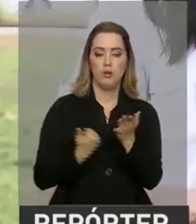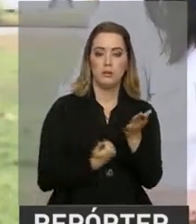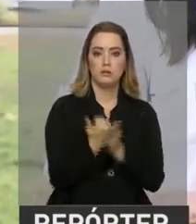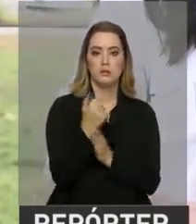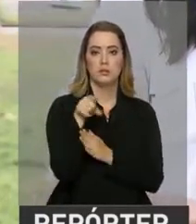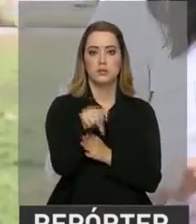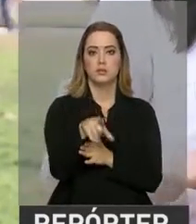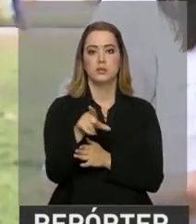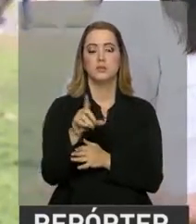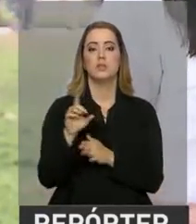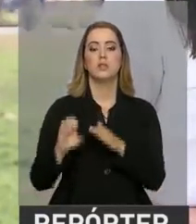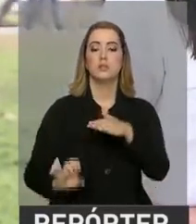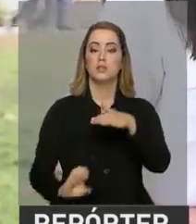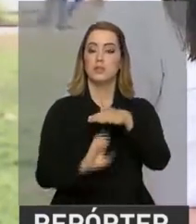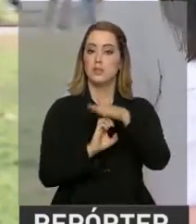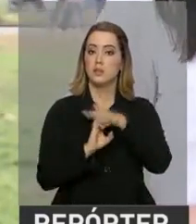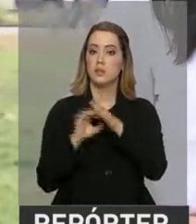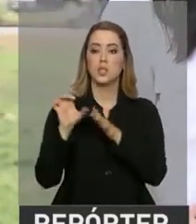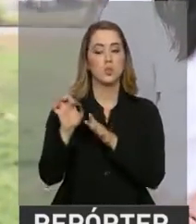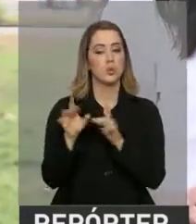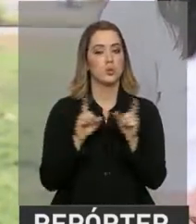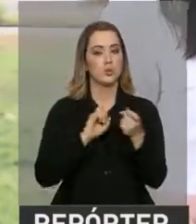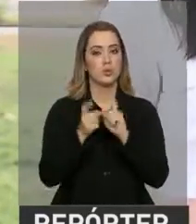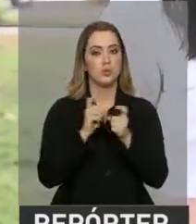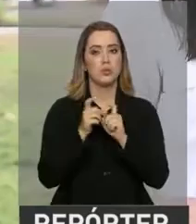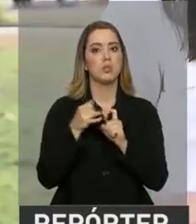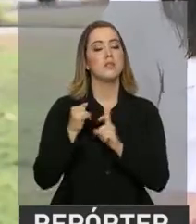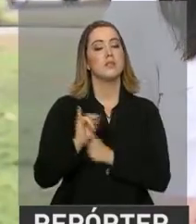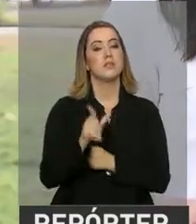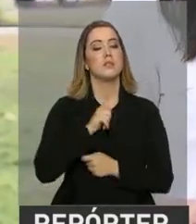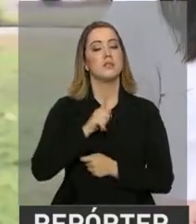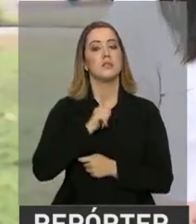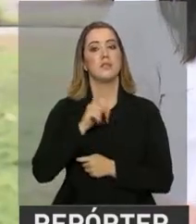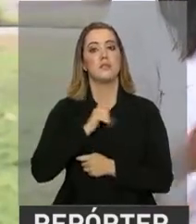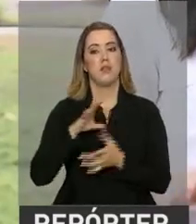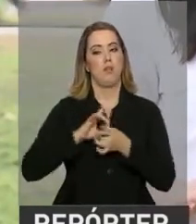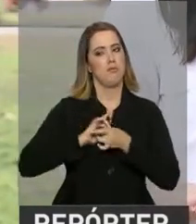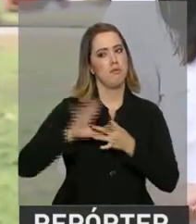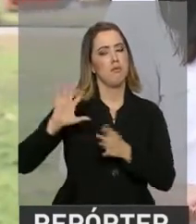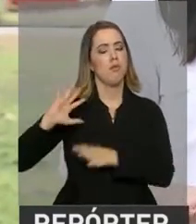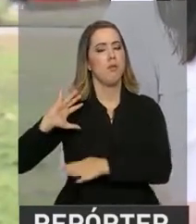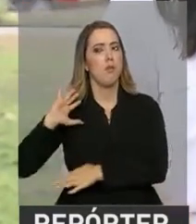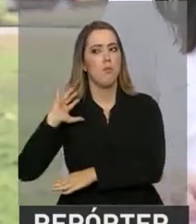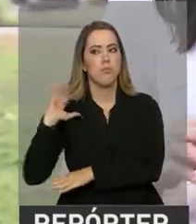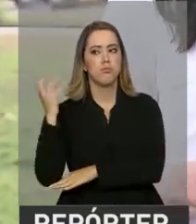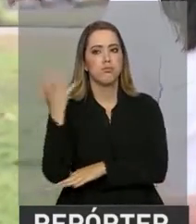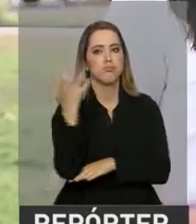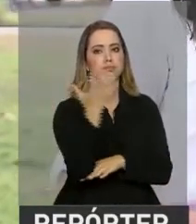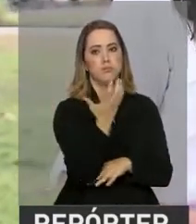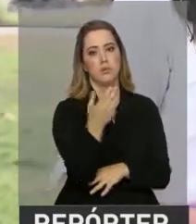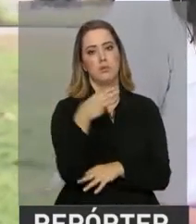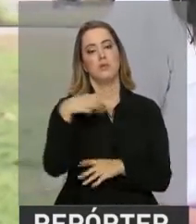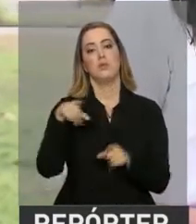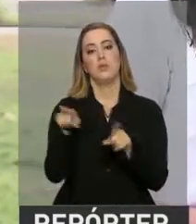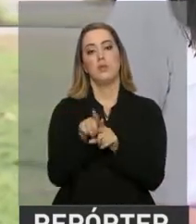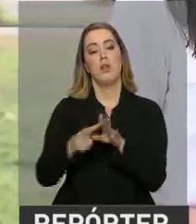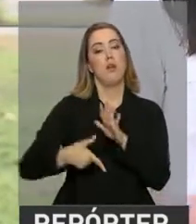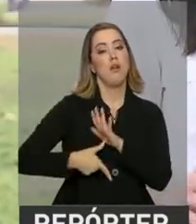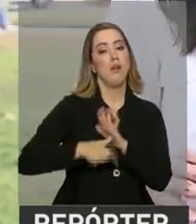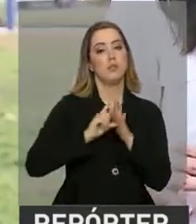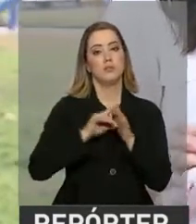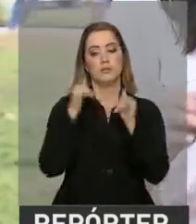a concessão só vai acontecer quando tiver licenciamento ambiental outra coisa antes de publicar os